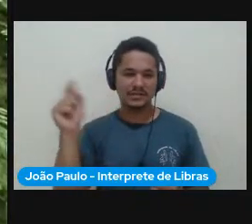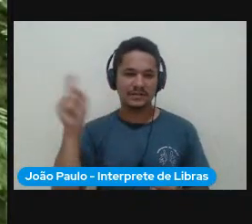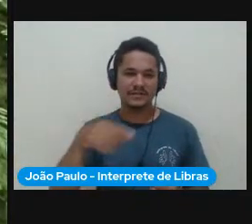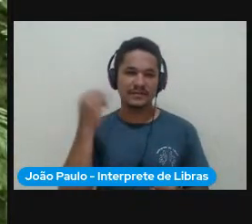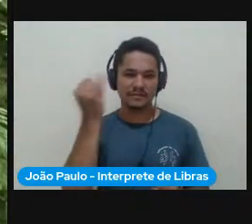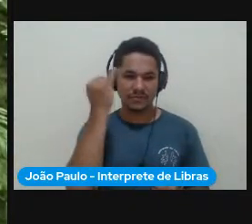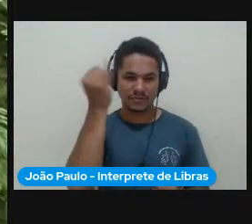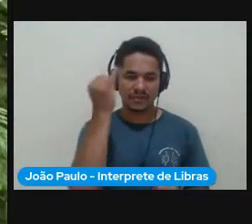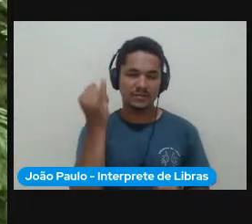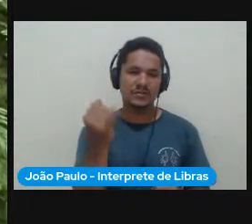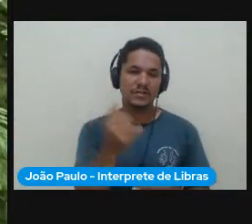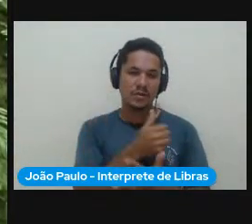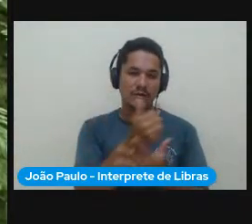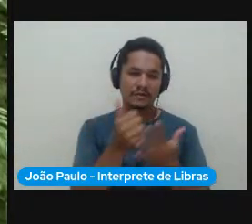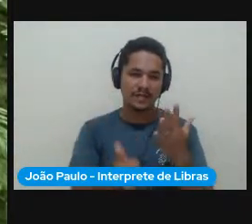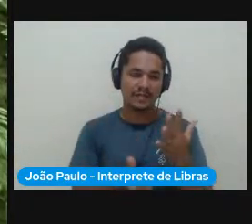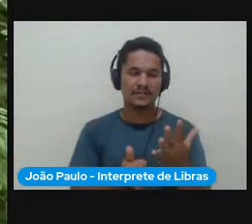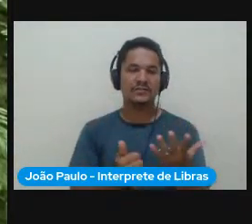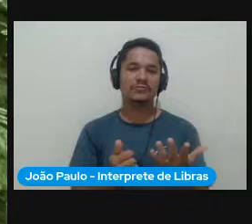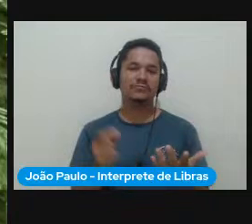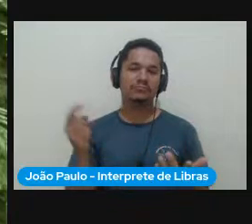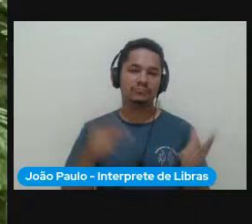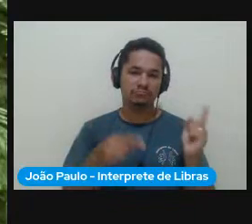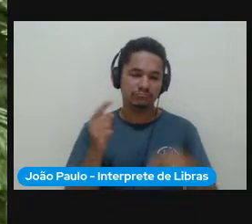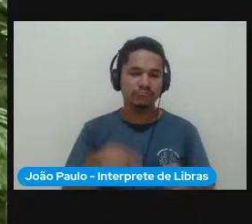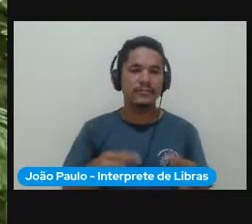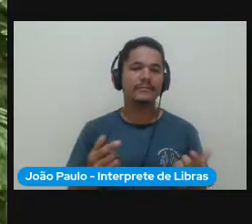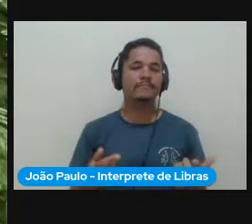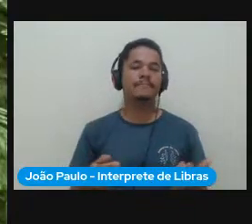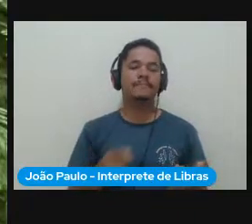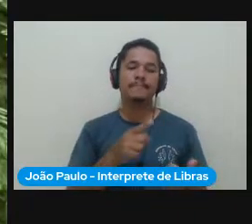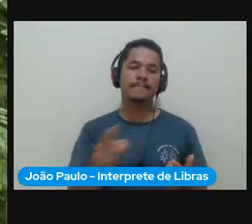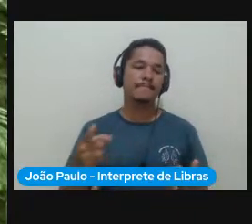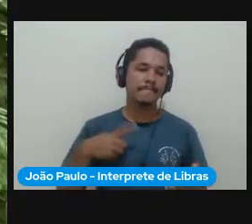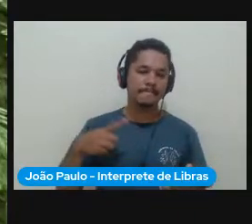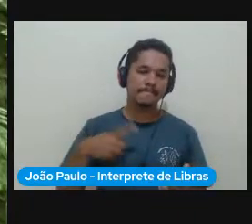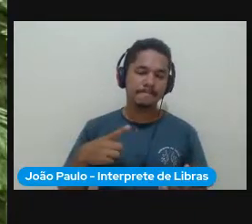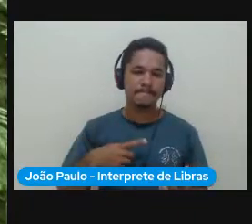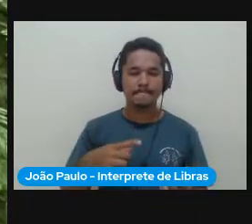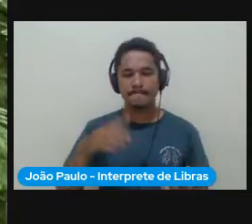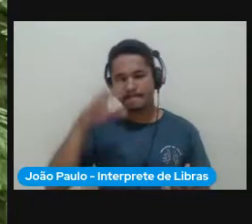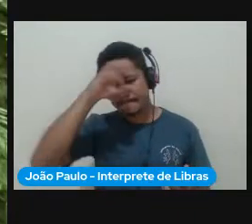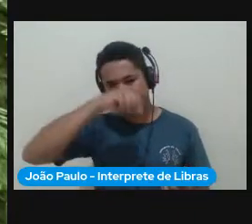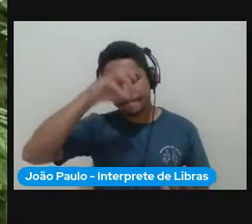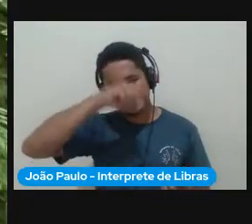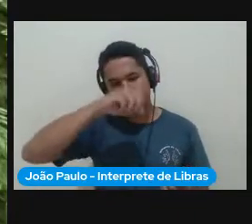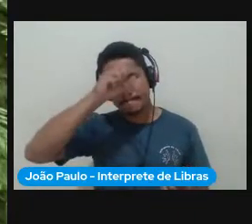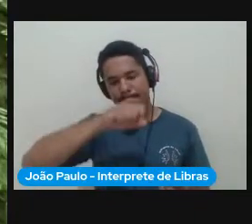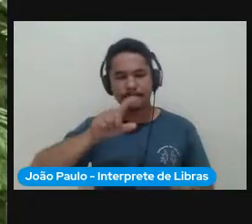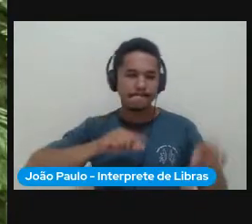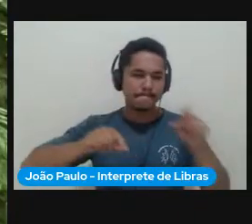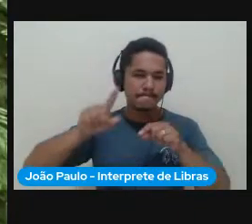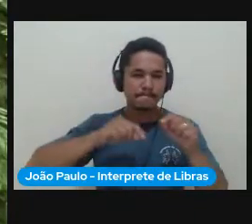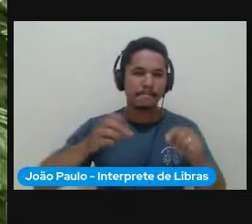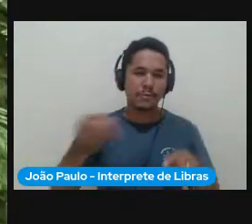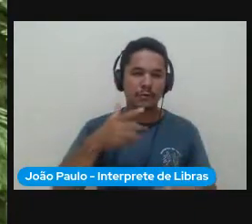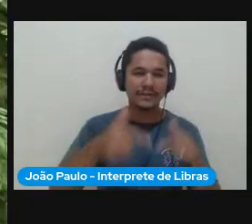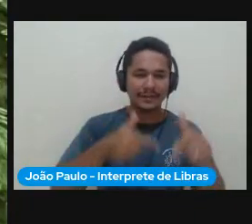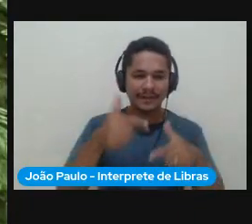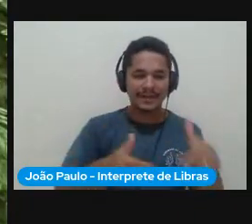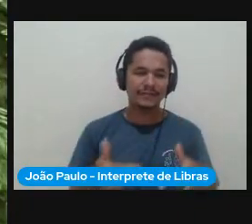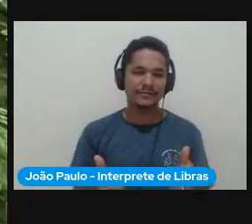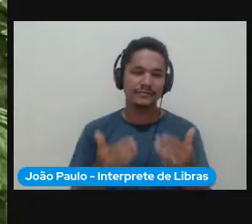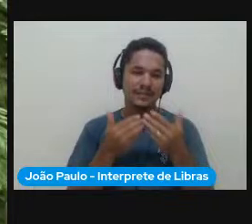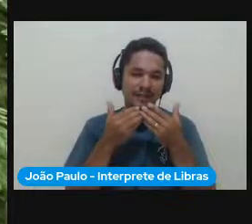uma qualificação para que você tenha vias de conhecimento para a escolha de um novo trabalho ou de abertura